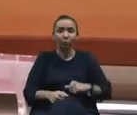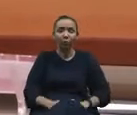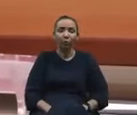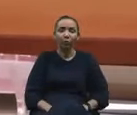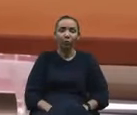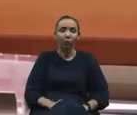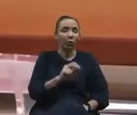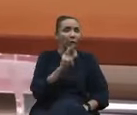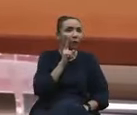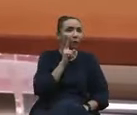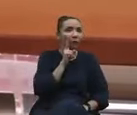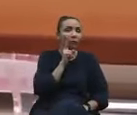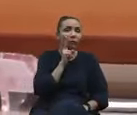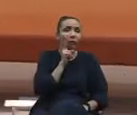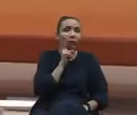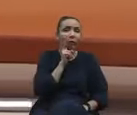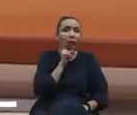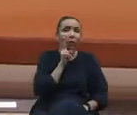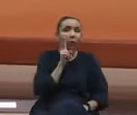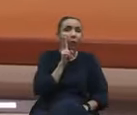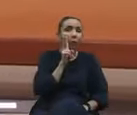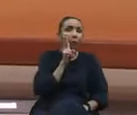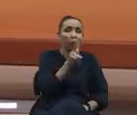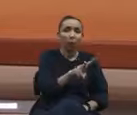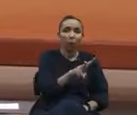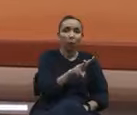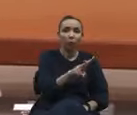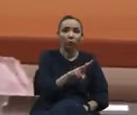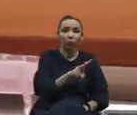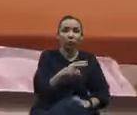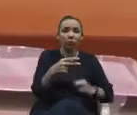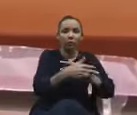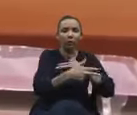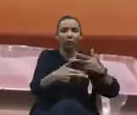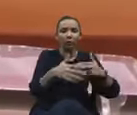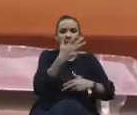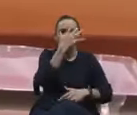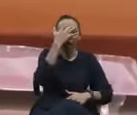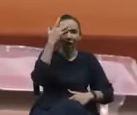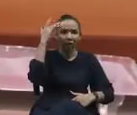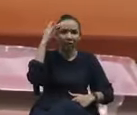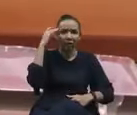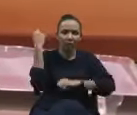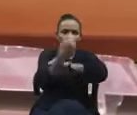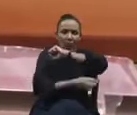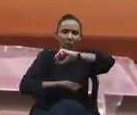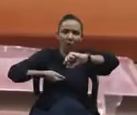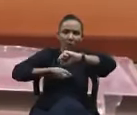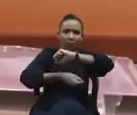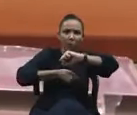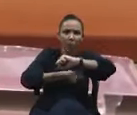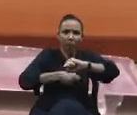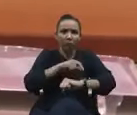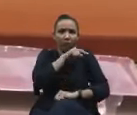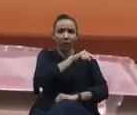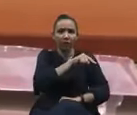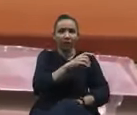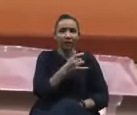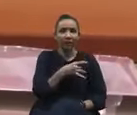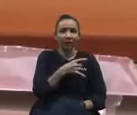nível no nível carnal no nível carnal tu só vê problema no nível carnal tu só vê oposição no nível carnal tu só